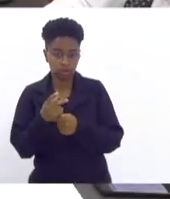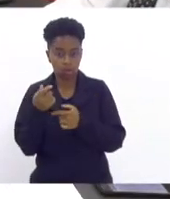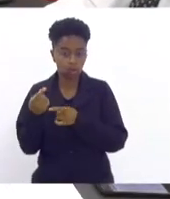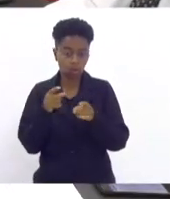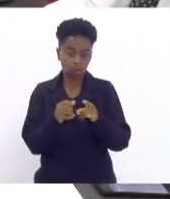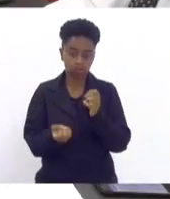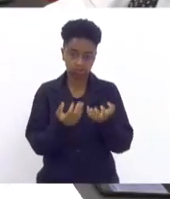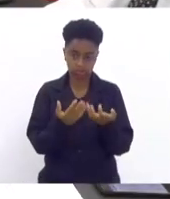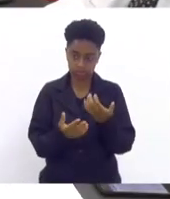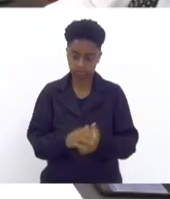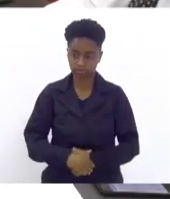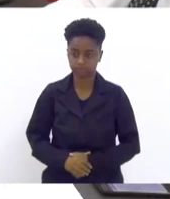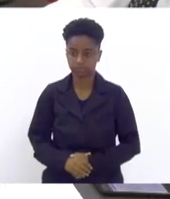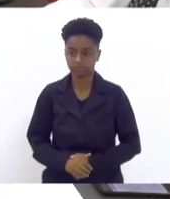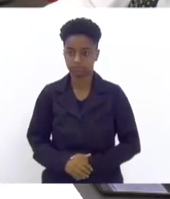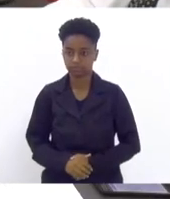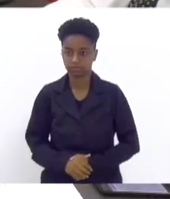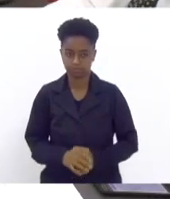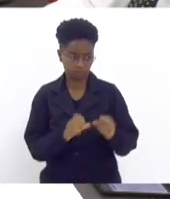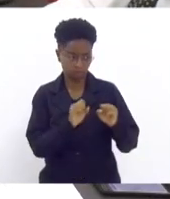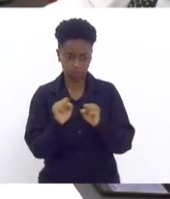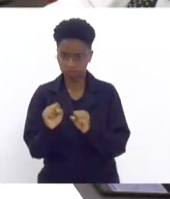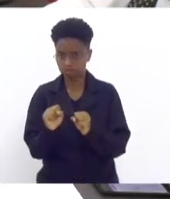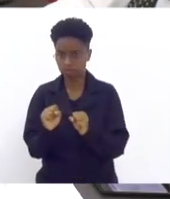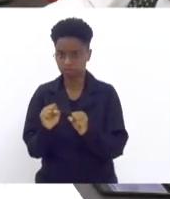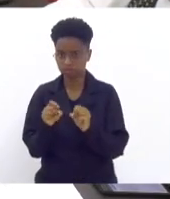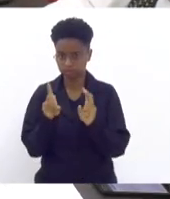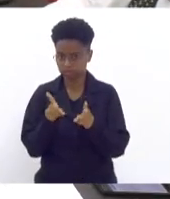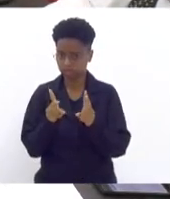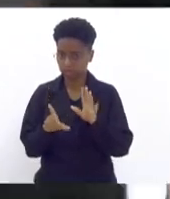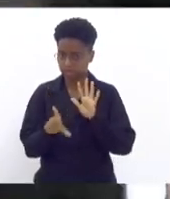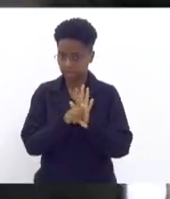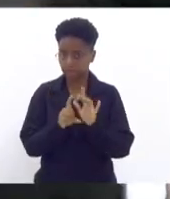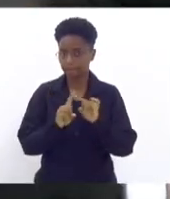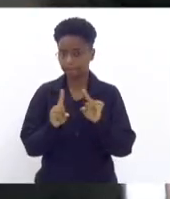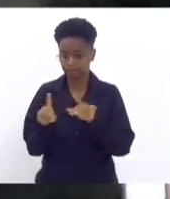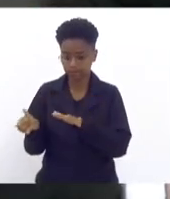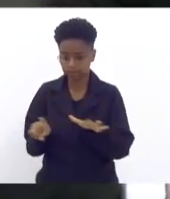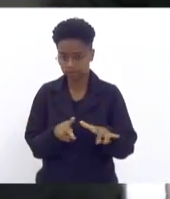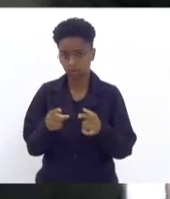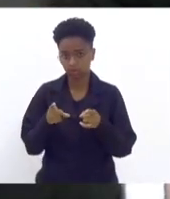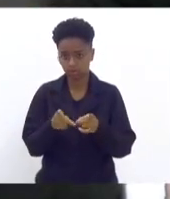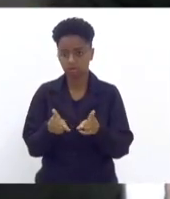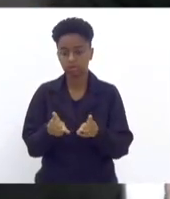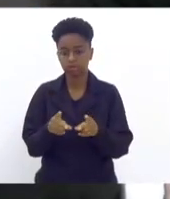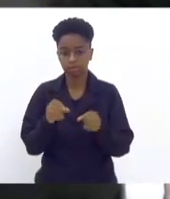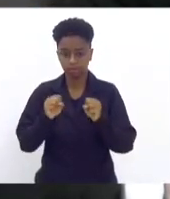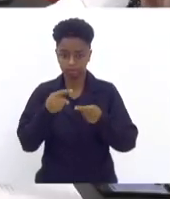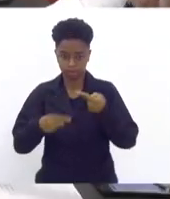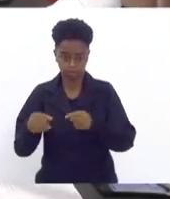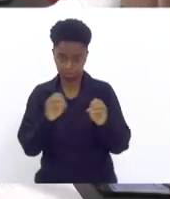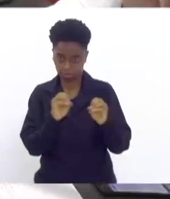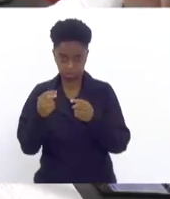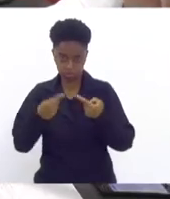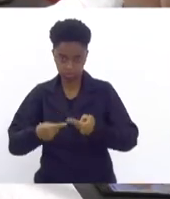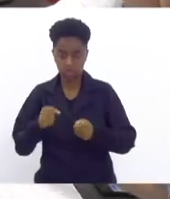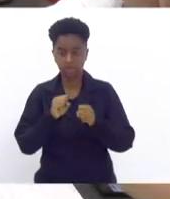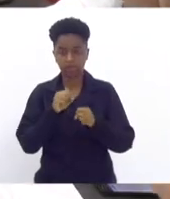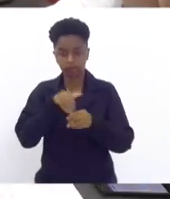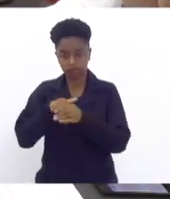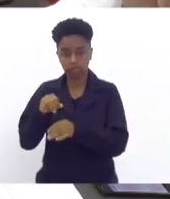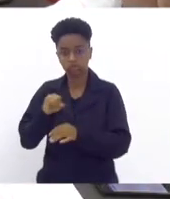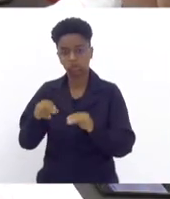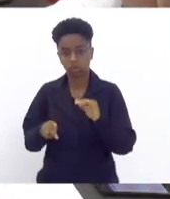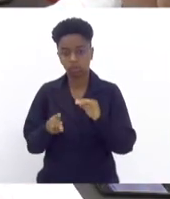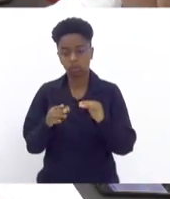presidente. Pode ser assim, deputado? Pode ser. Mantendo a lei, mantendo então. Mantendo a semana. Em discussão, não havendo o que queira discutir, em votação, se os que aprovam permaneçam como